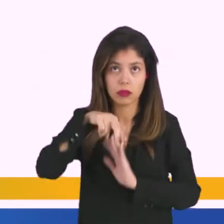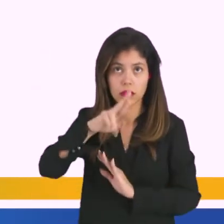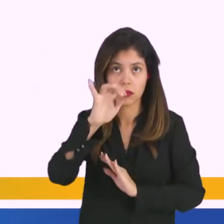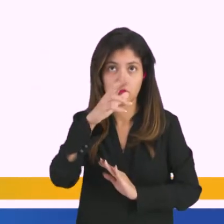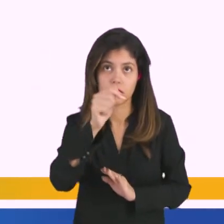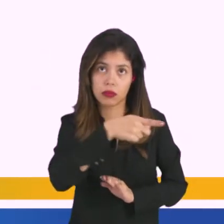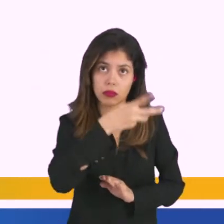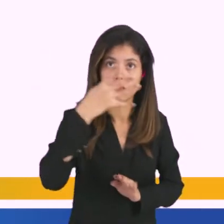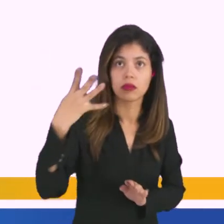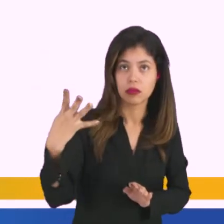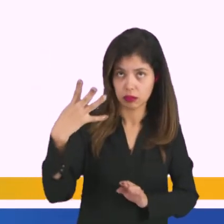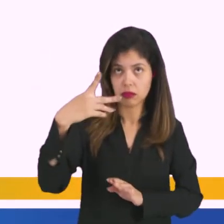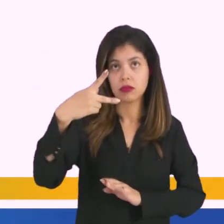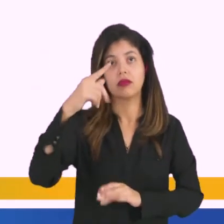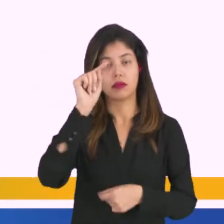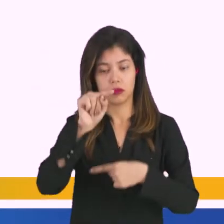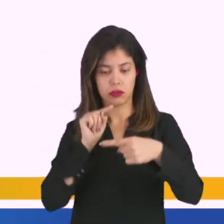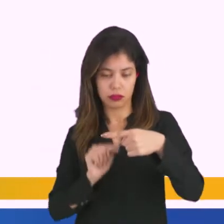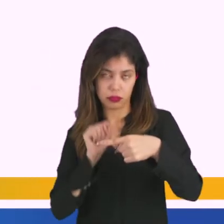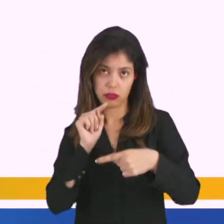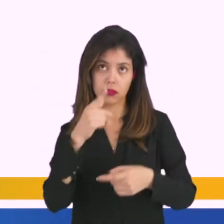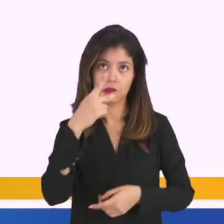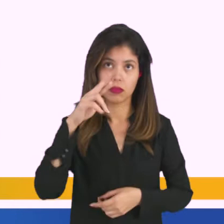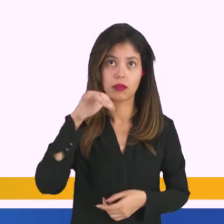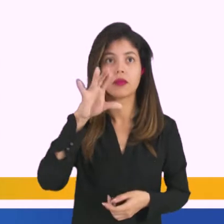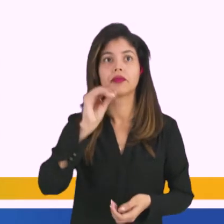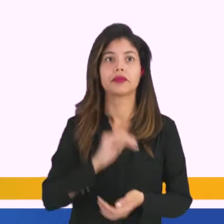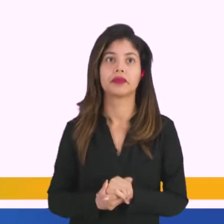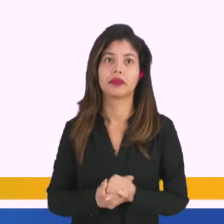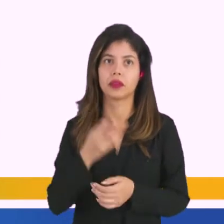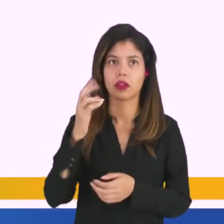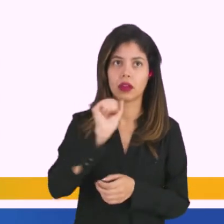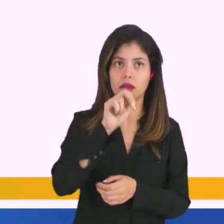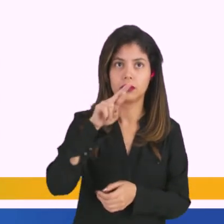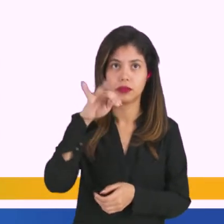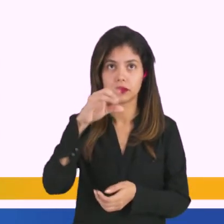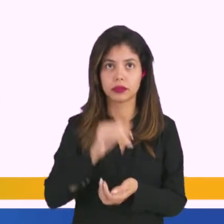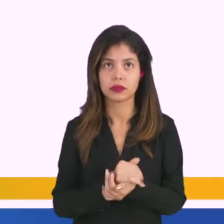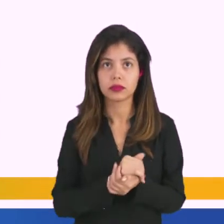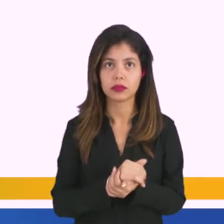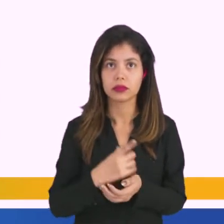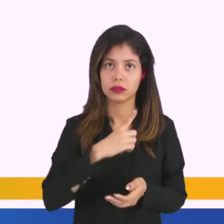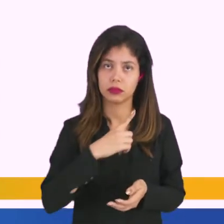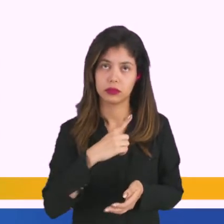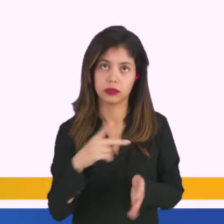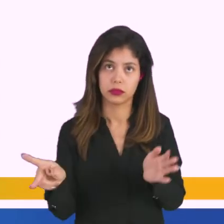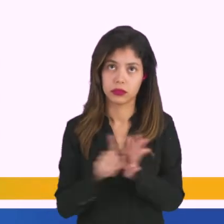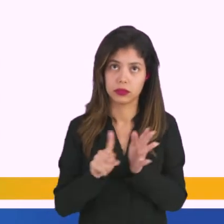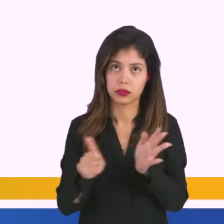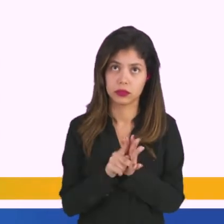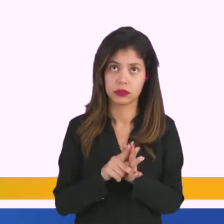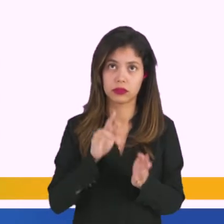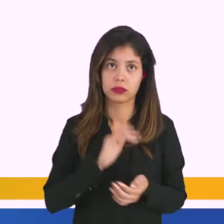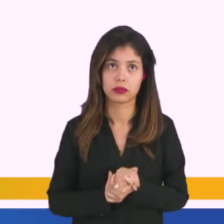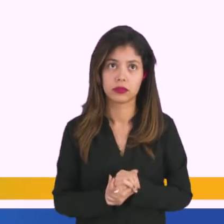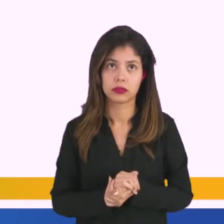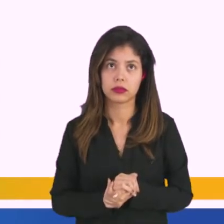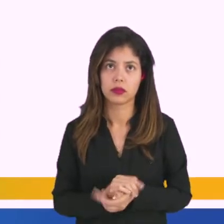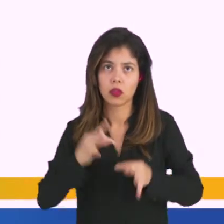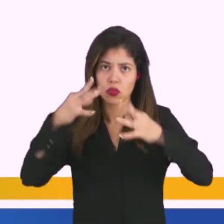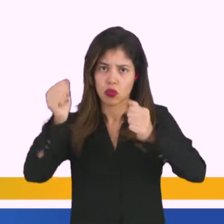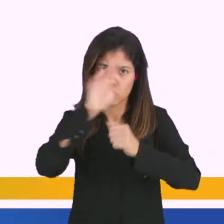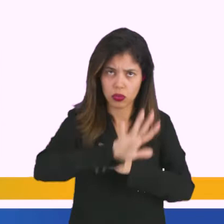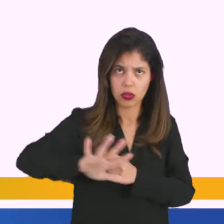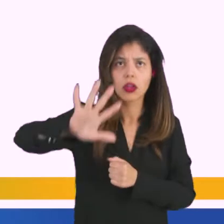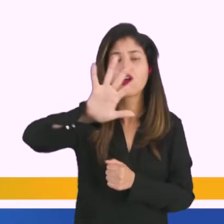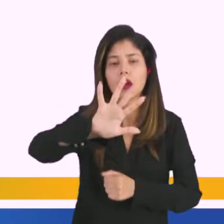pelo quociente, né, pela divisão aí da quantidade de pontos amostrais que formam esse evento pelo total de